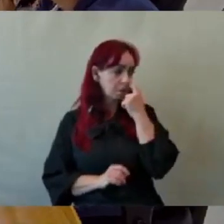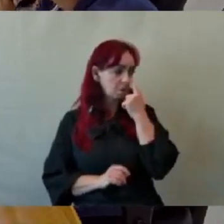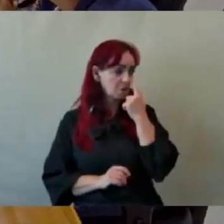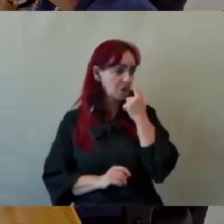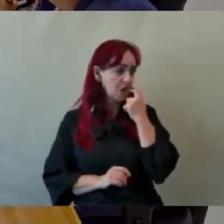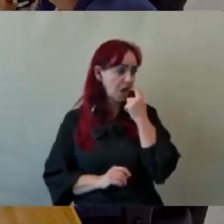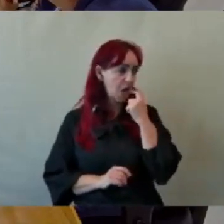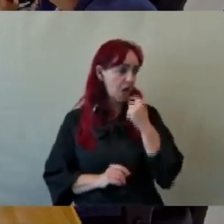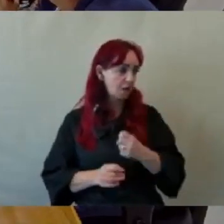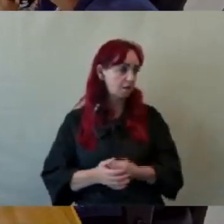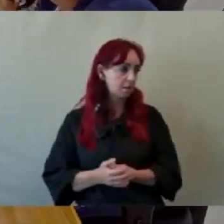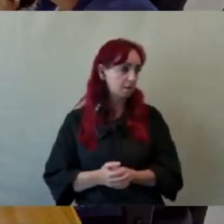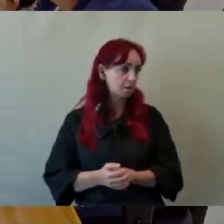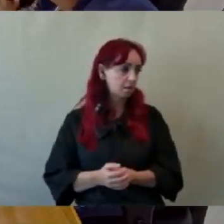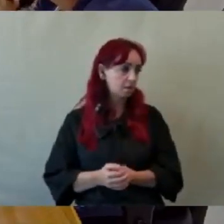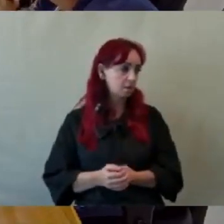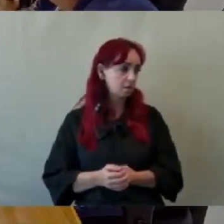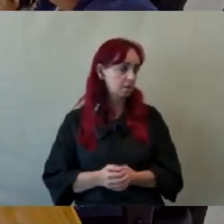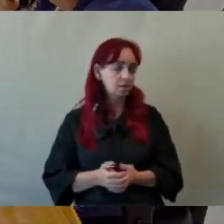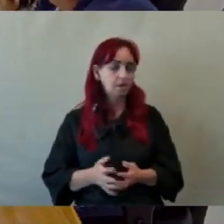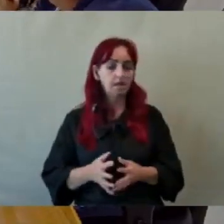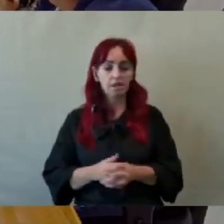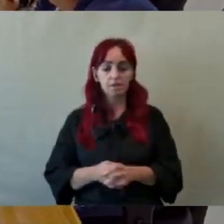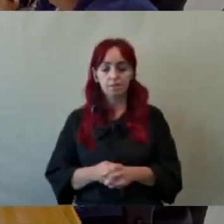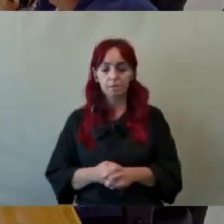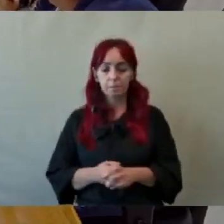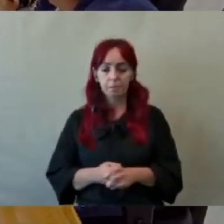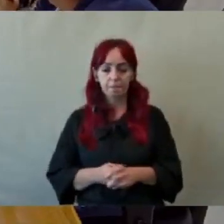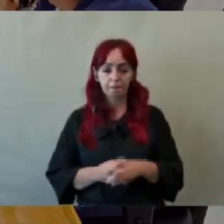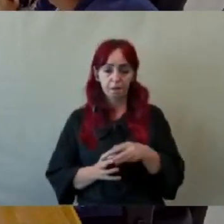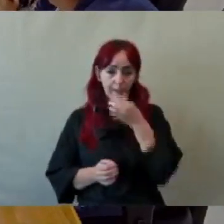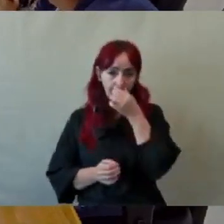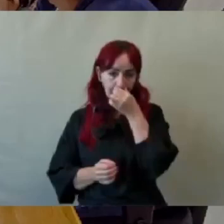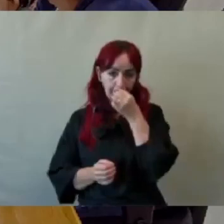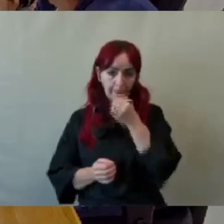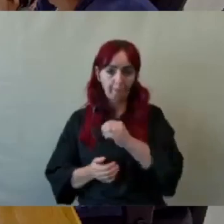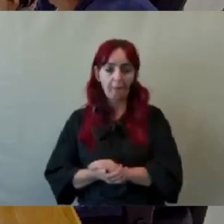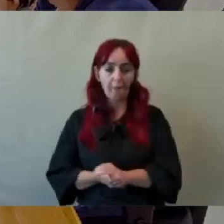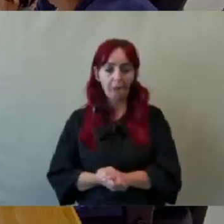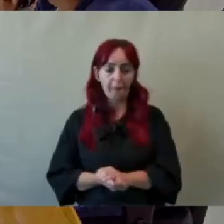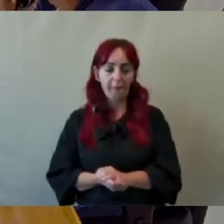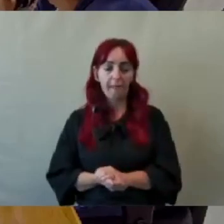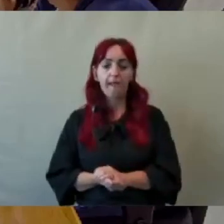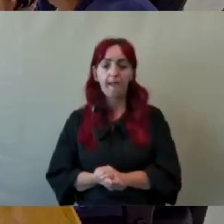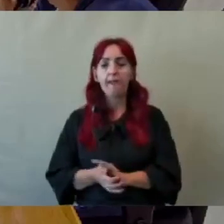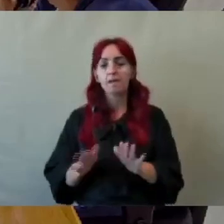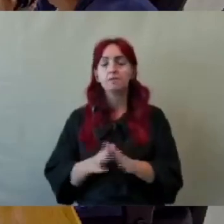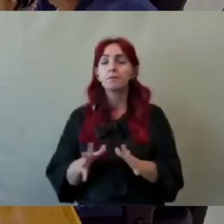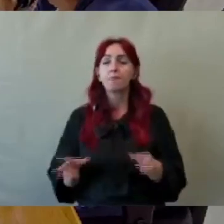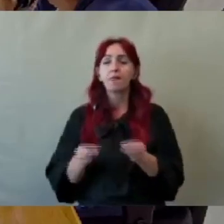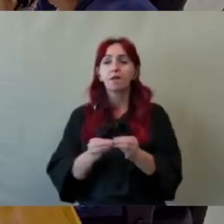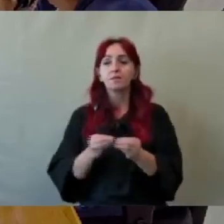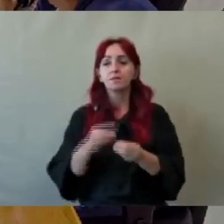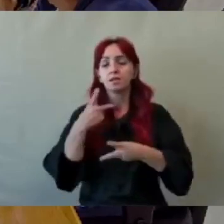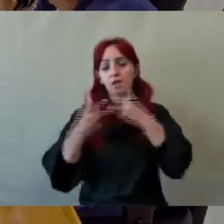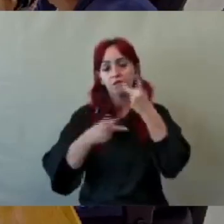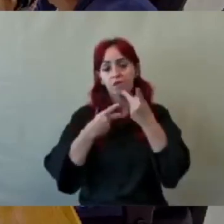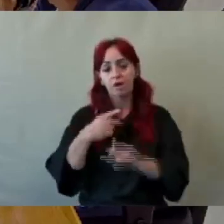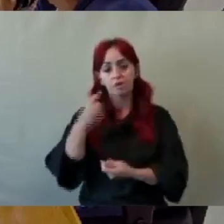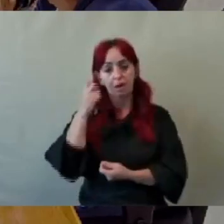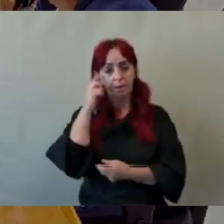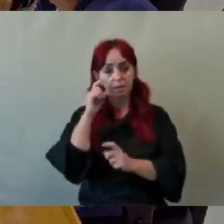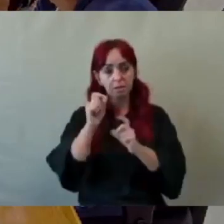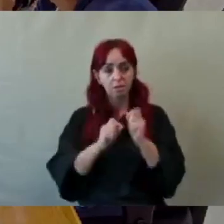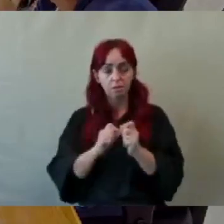Muito bem, Carol. Queria até comentar algumas coisas que da sua fala. Eu fiquei pensando aqui, porque a Cida até comentou